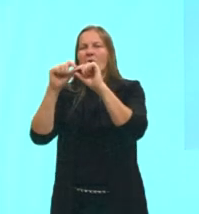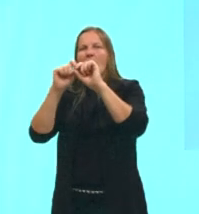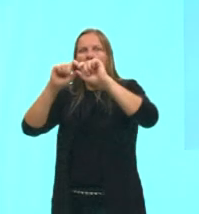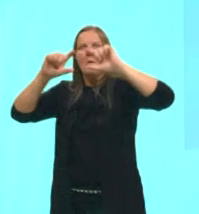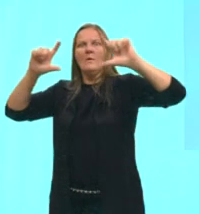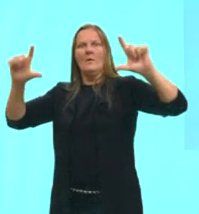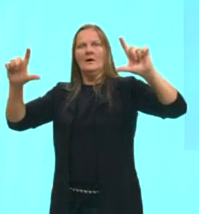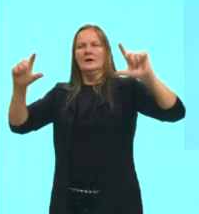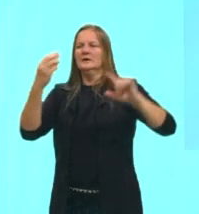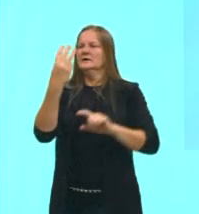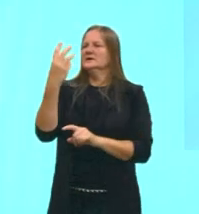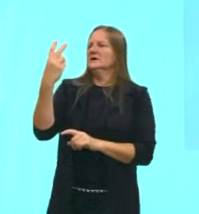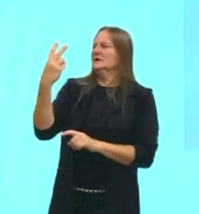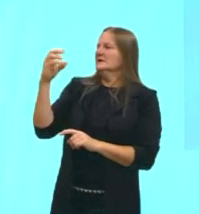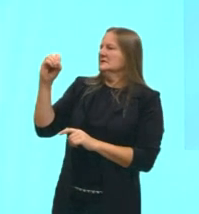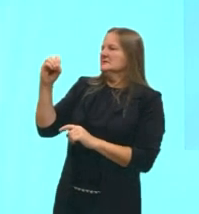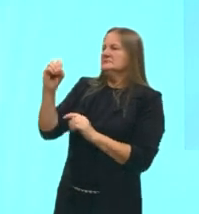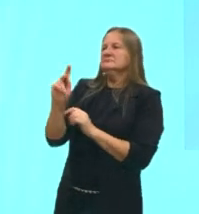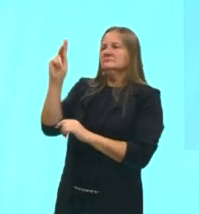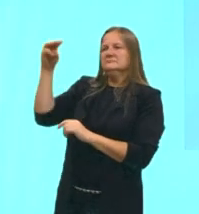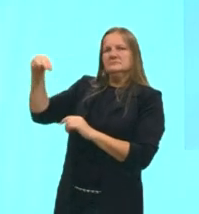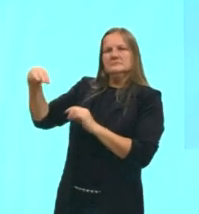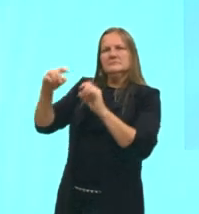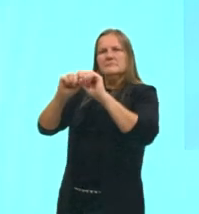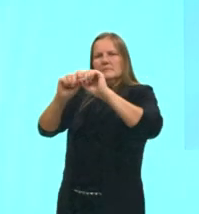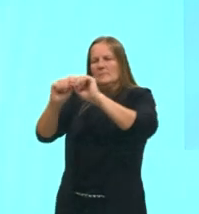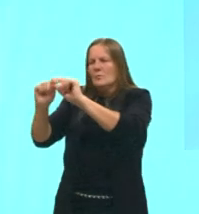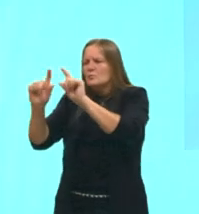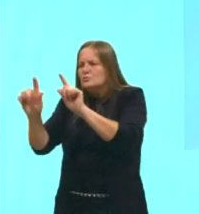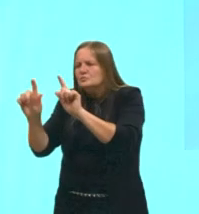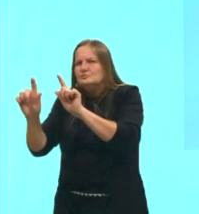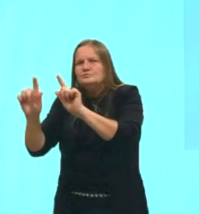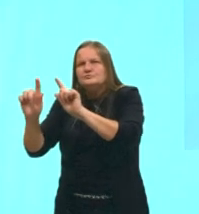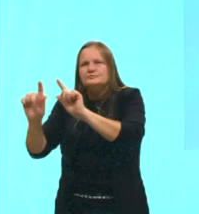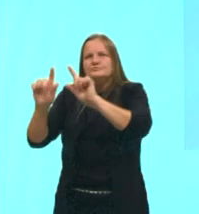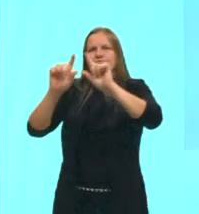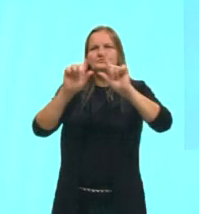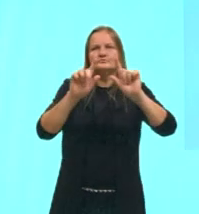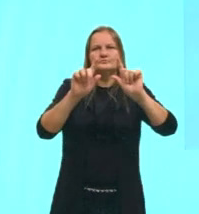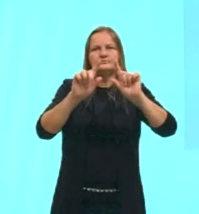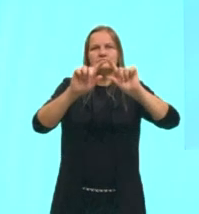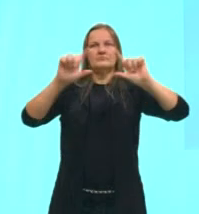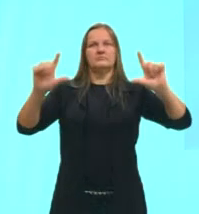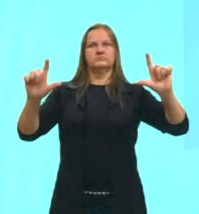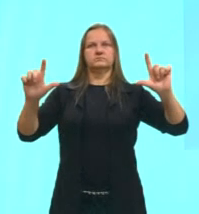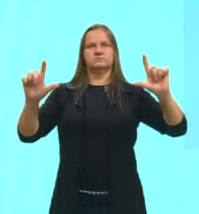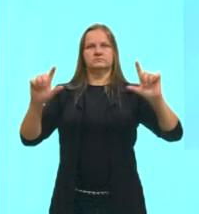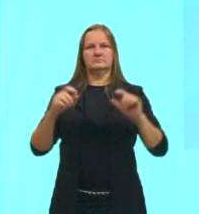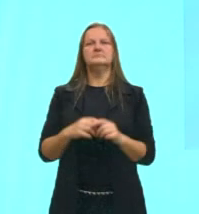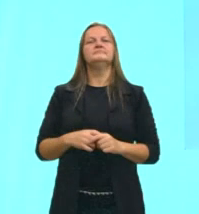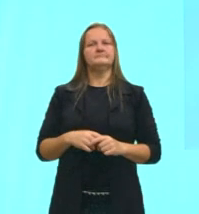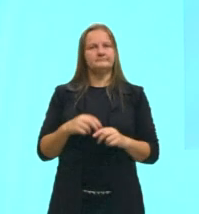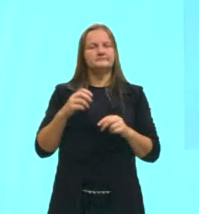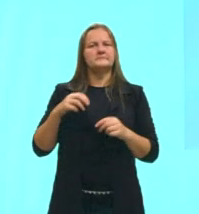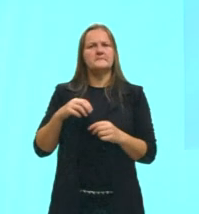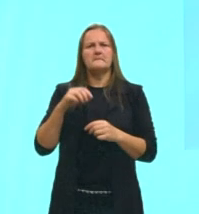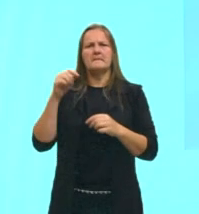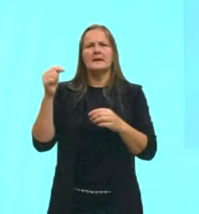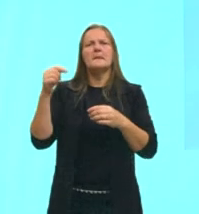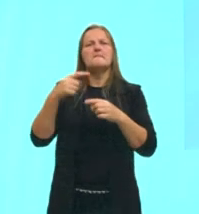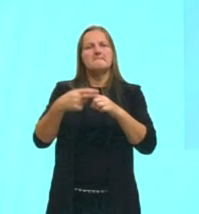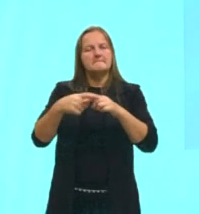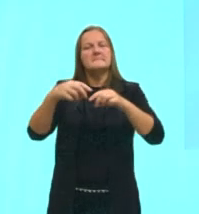320 km né Se eu pegar essa Barrinha aqui e colocar no mapa seria o eu gostaria percorrendo